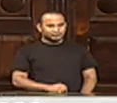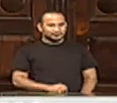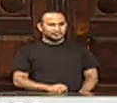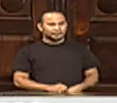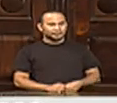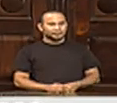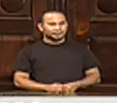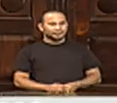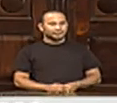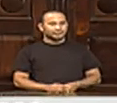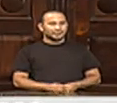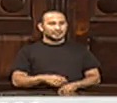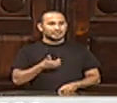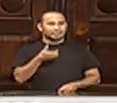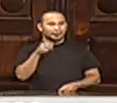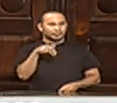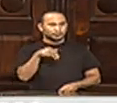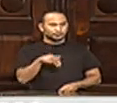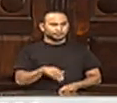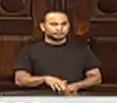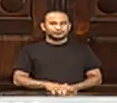Vossa Excelência dispõe de 10 minutos.